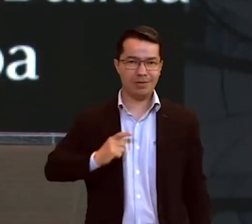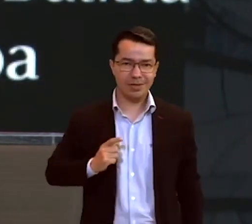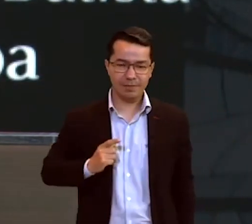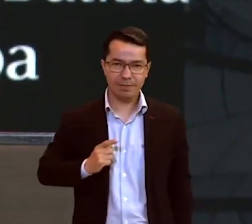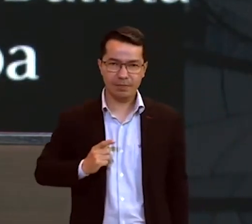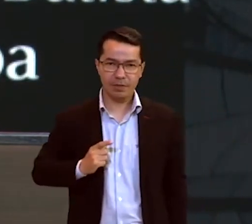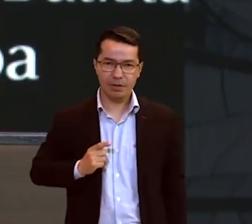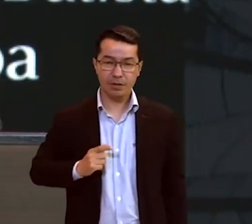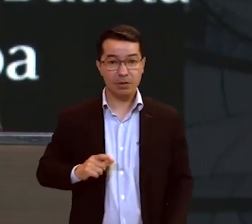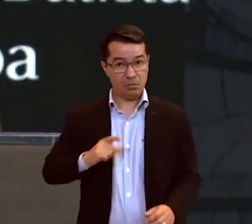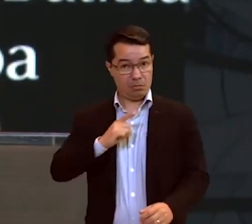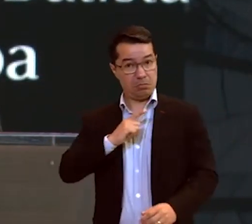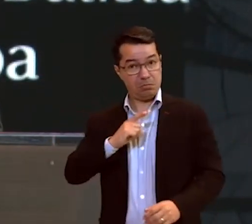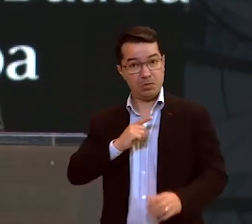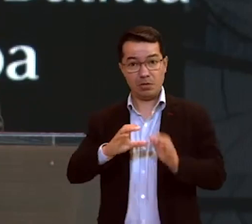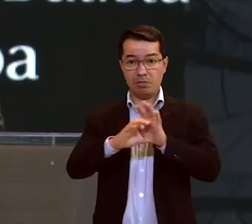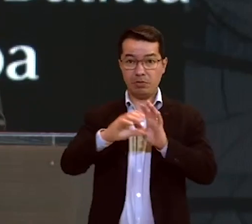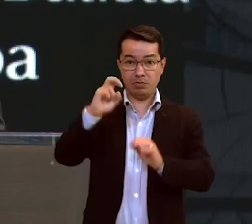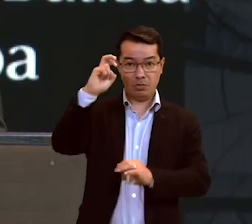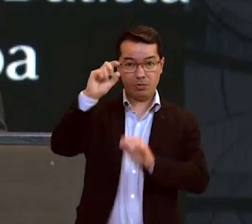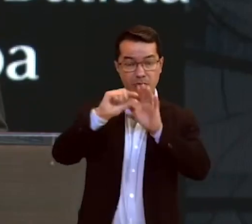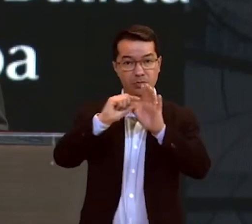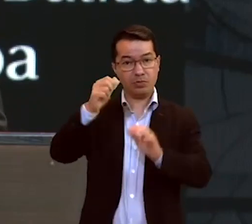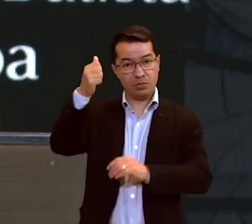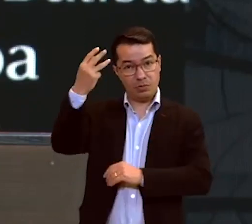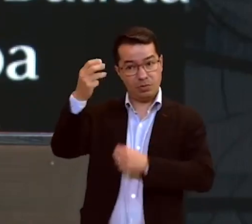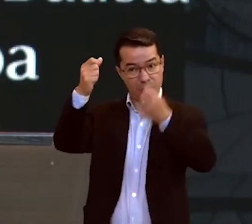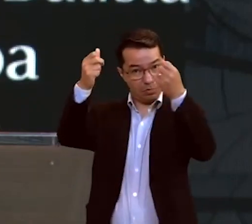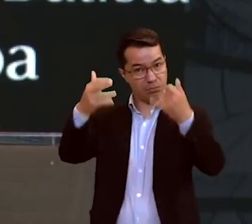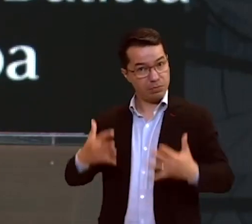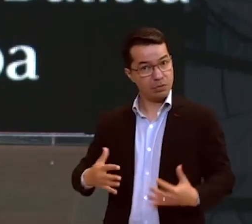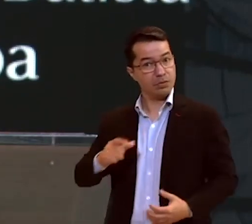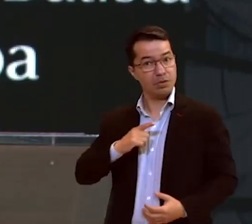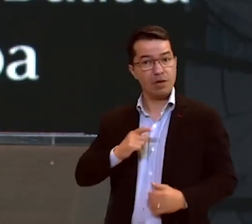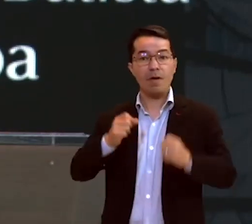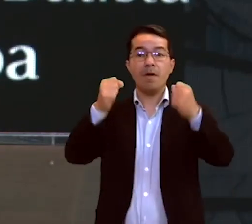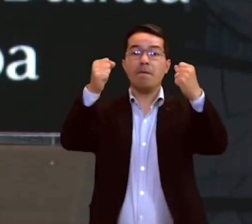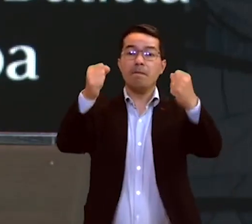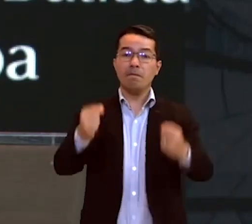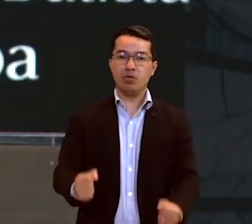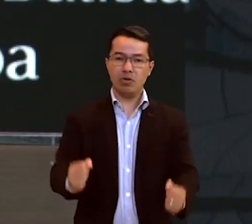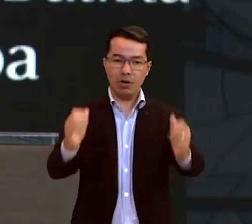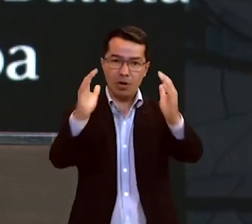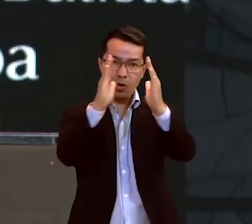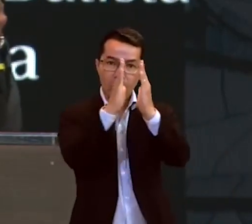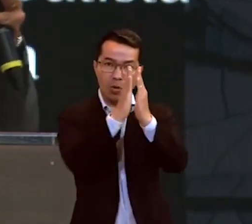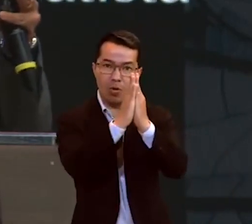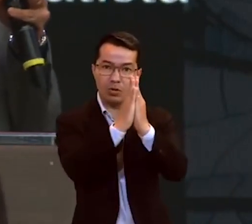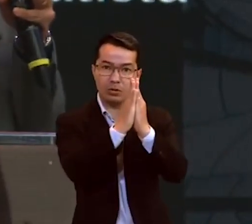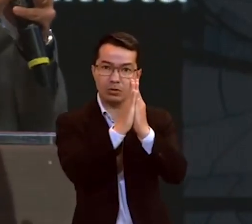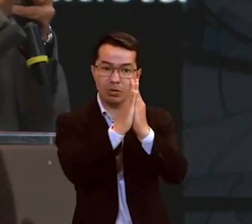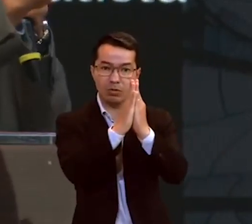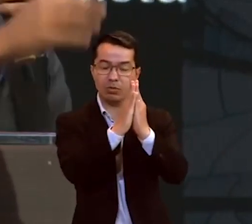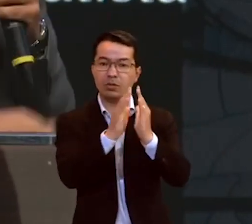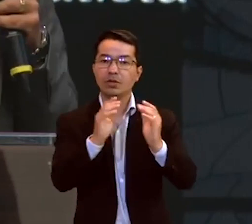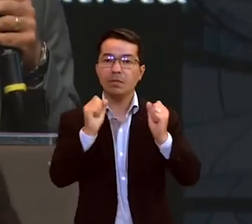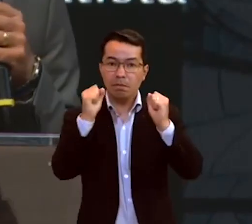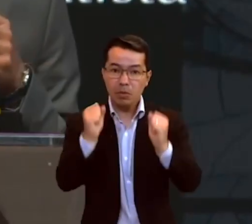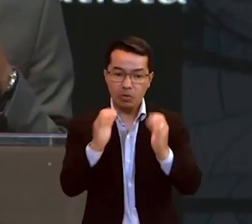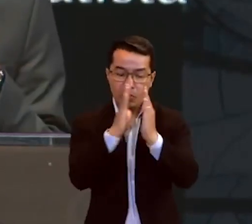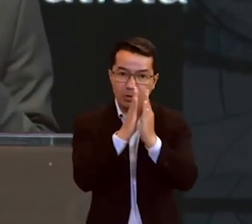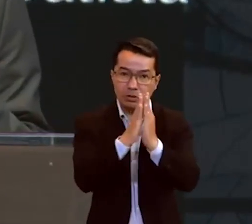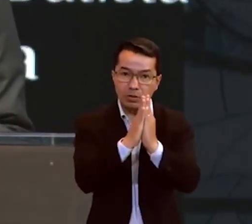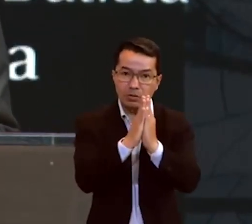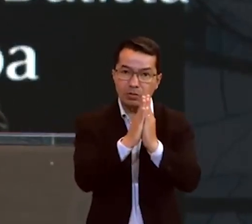a primeira lição sobre o poder da oração é que o poder da oração em meio às